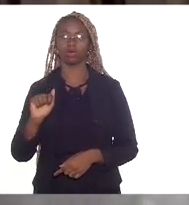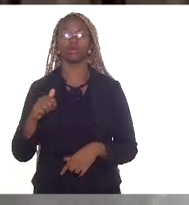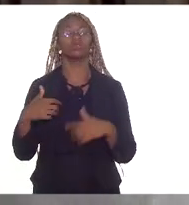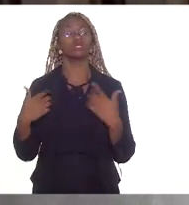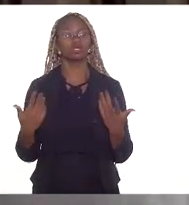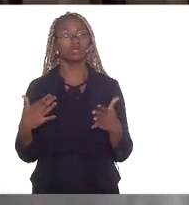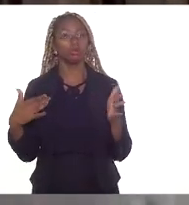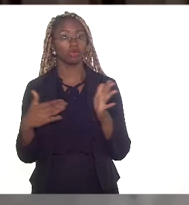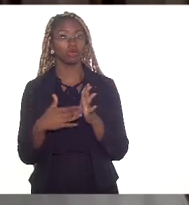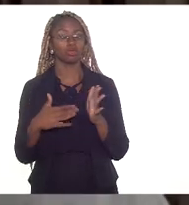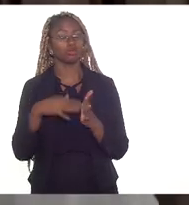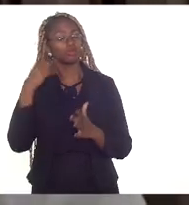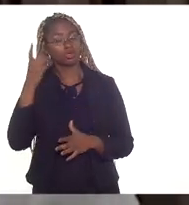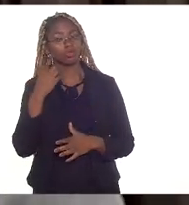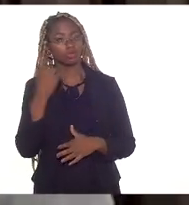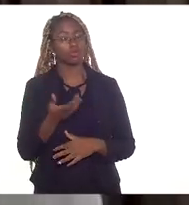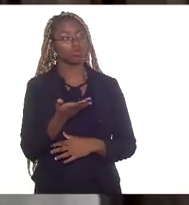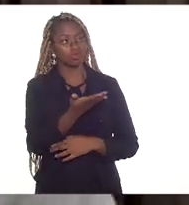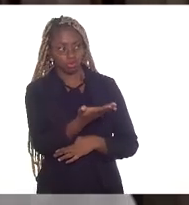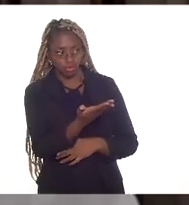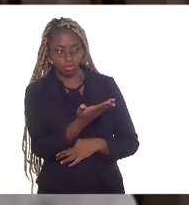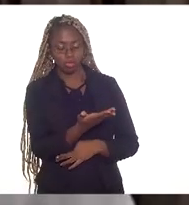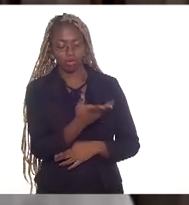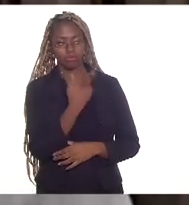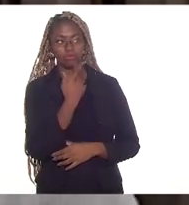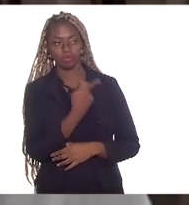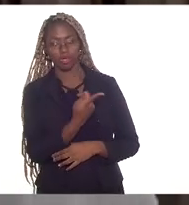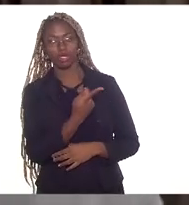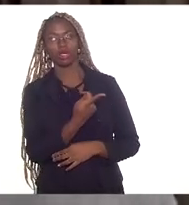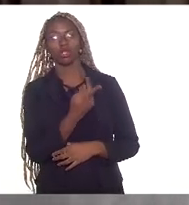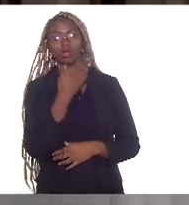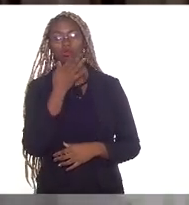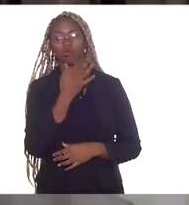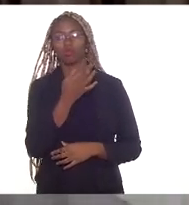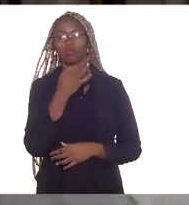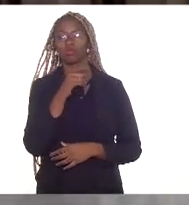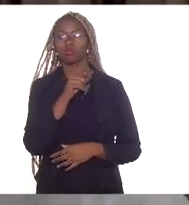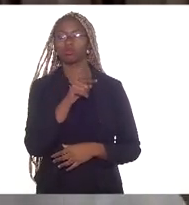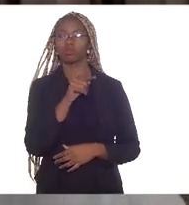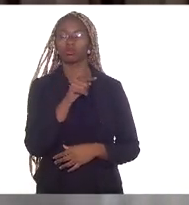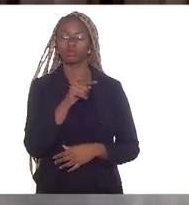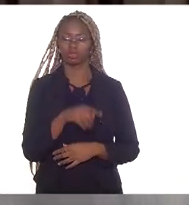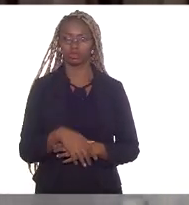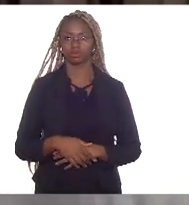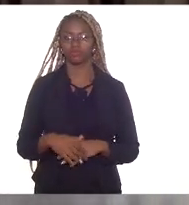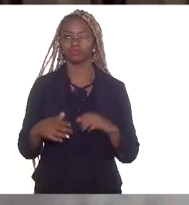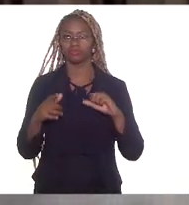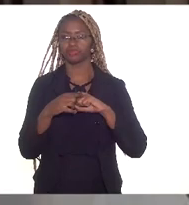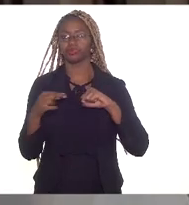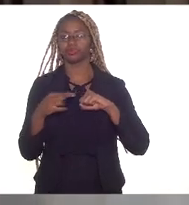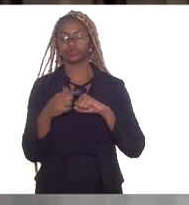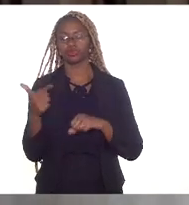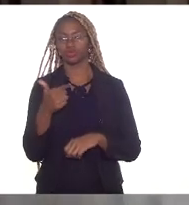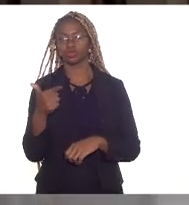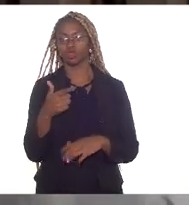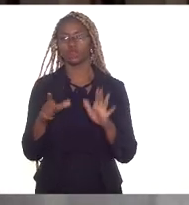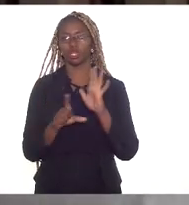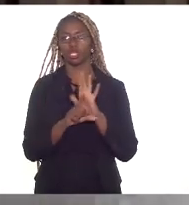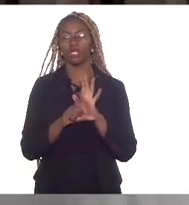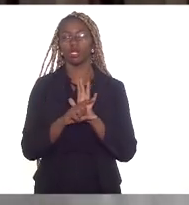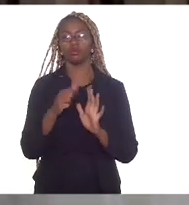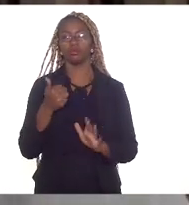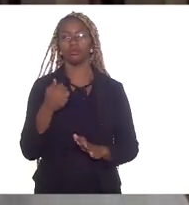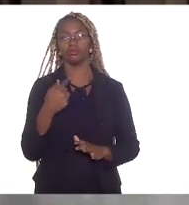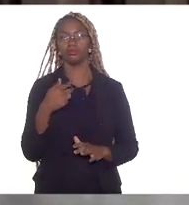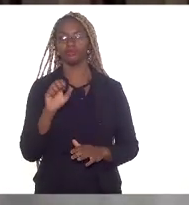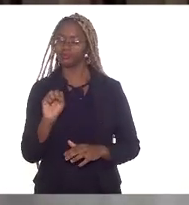deputado, quando o senhor comenta sobre o artigo 2º da Lei 178